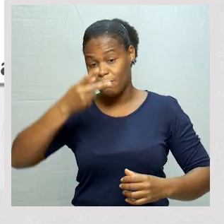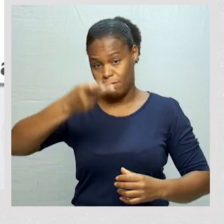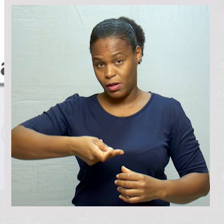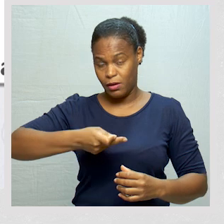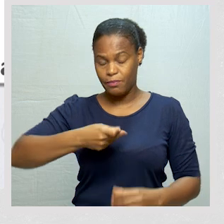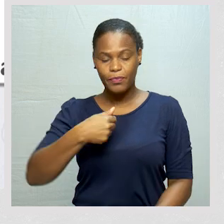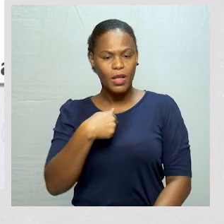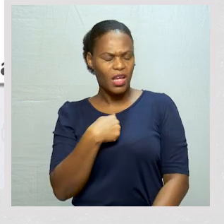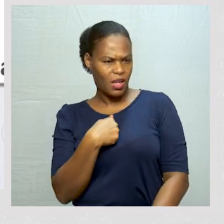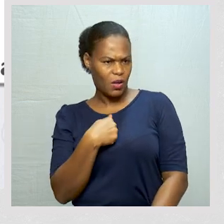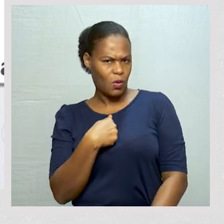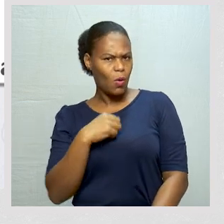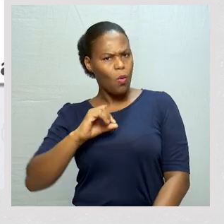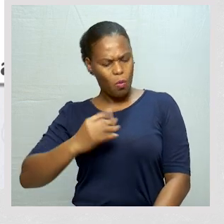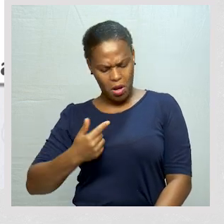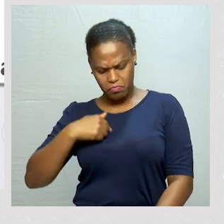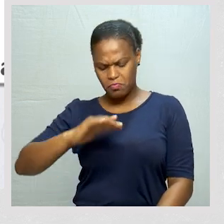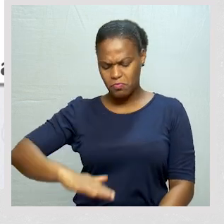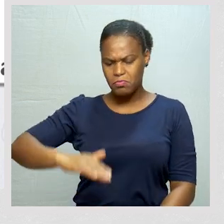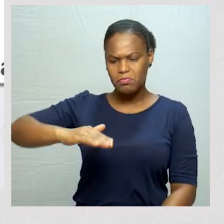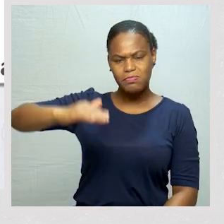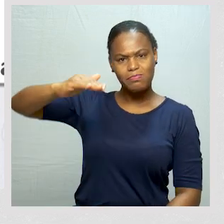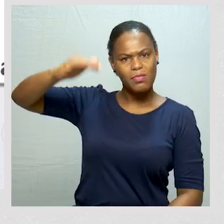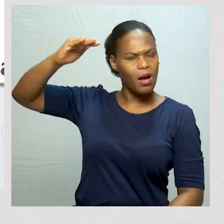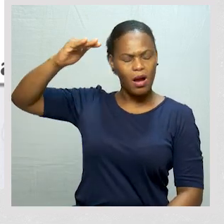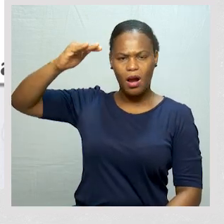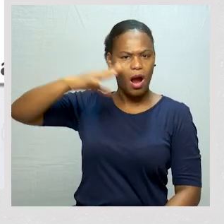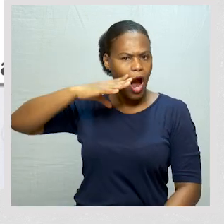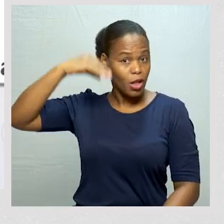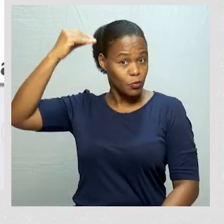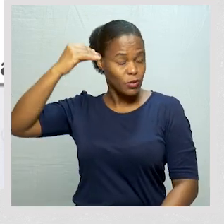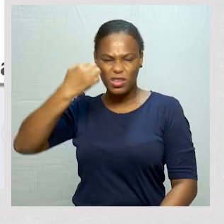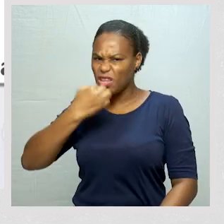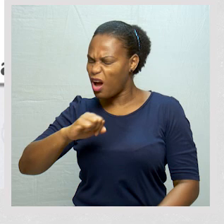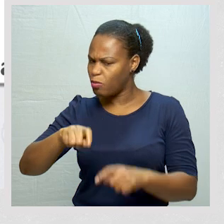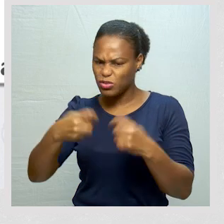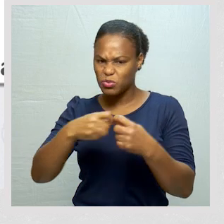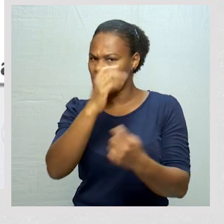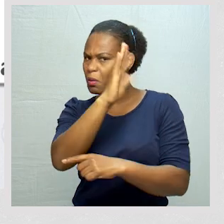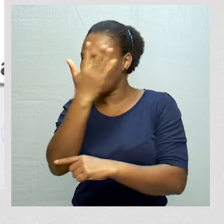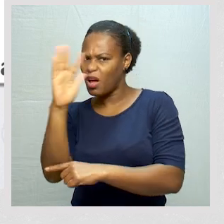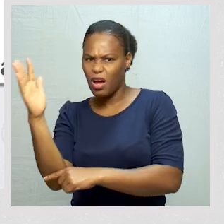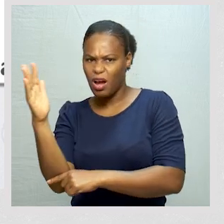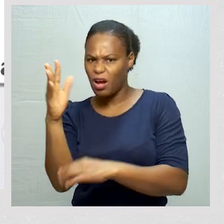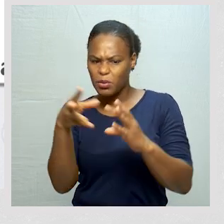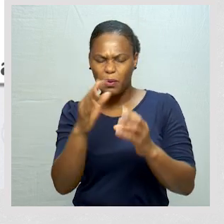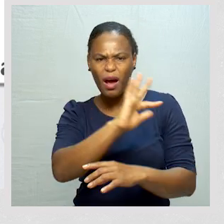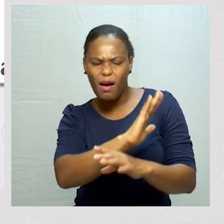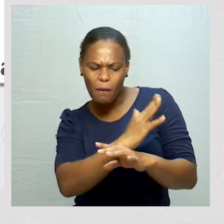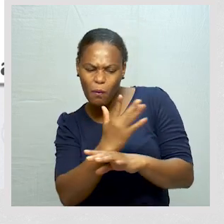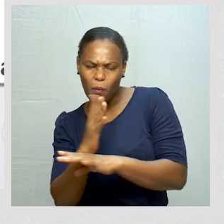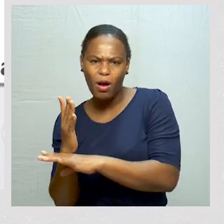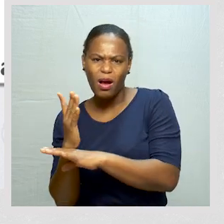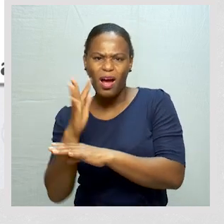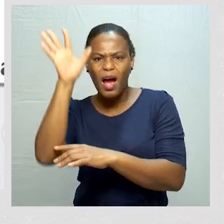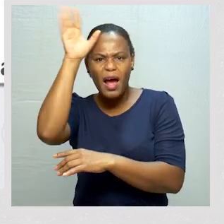ficar. Eu, quando for grande, vou tentar não destruir as plantas, as árvores,